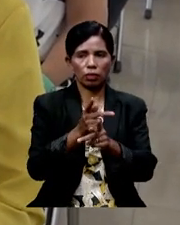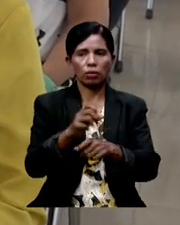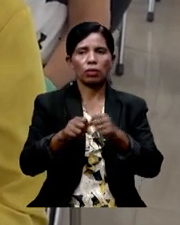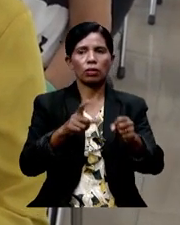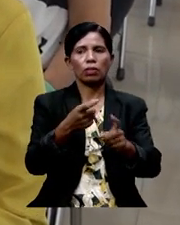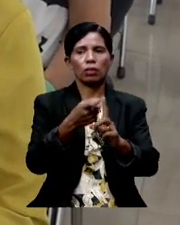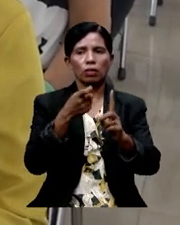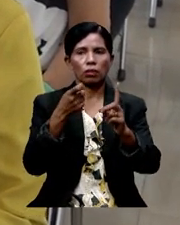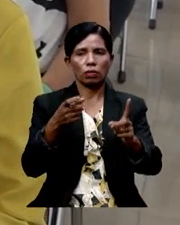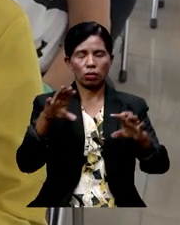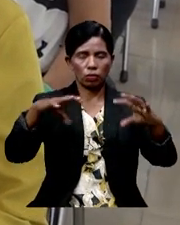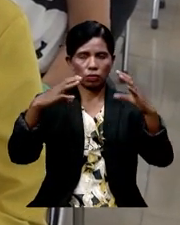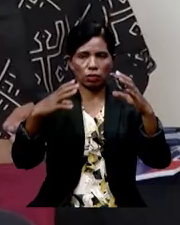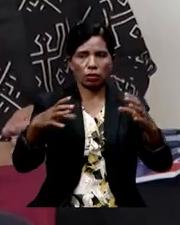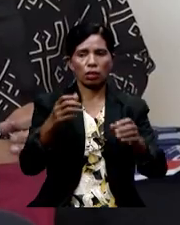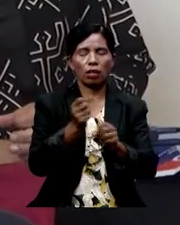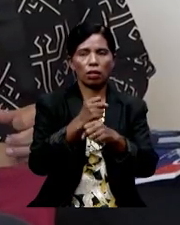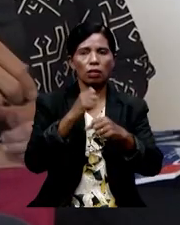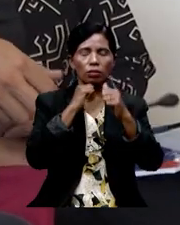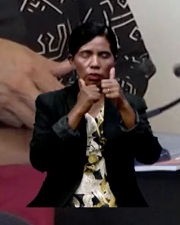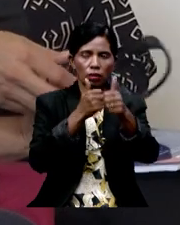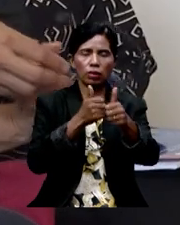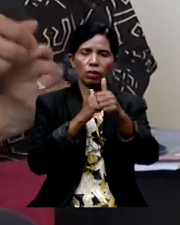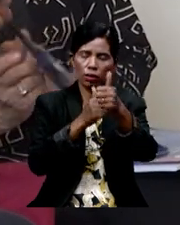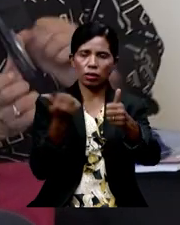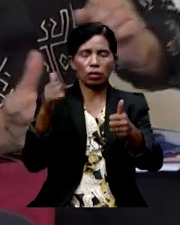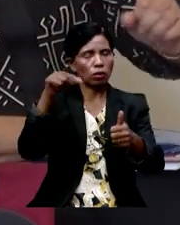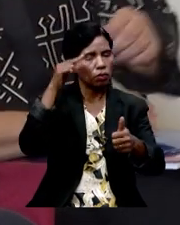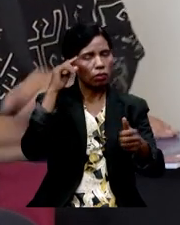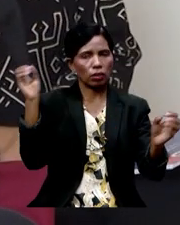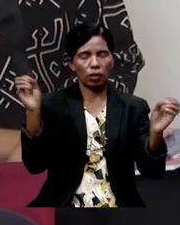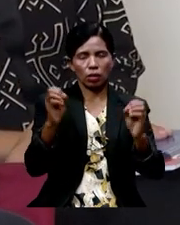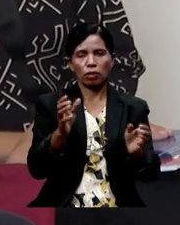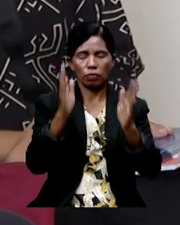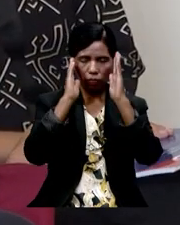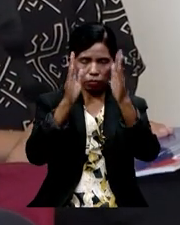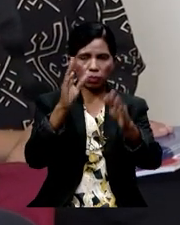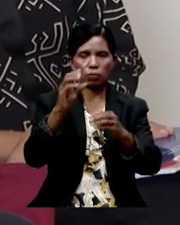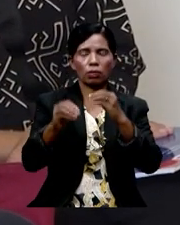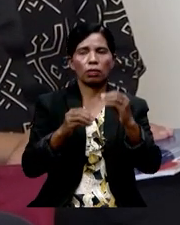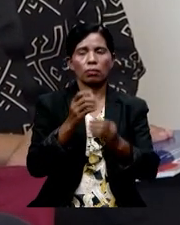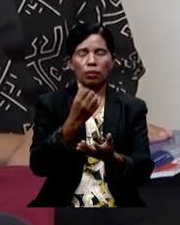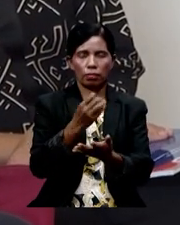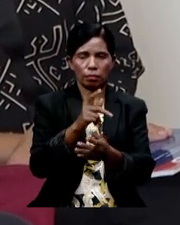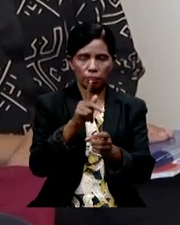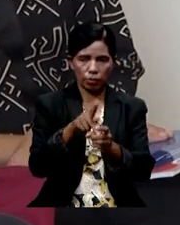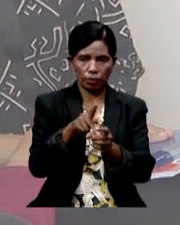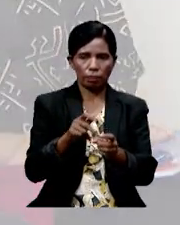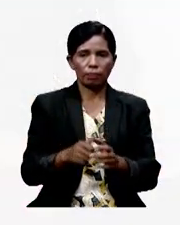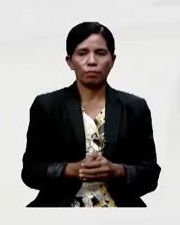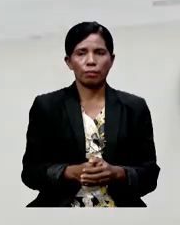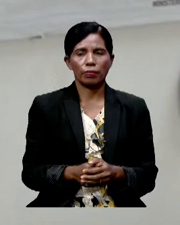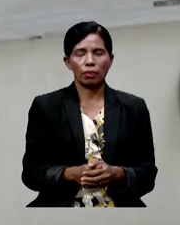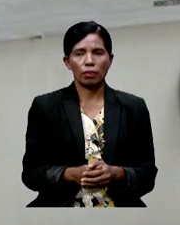de Rússia Conselho na Advocacia Sira, a tu, né? Governo lá depende do setor petrolífero. Quanto custa